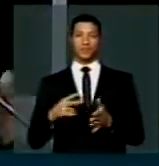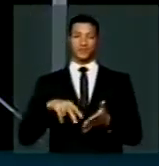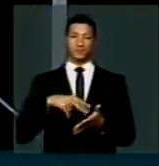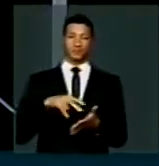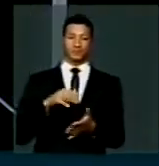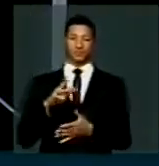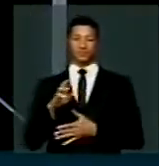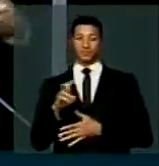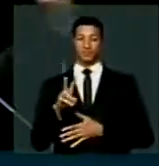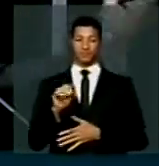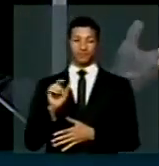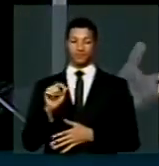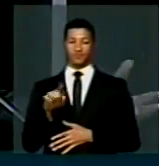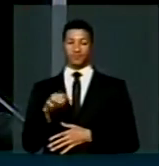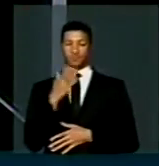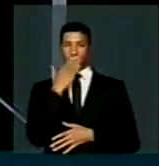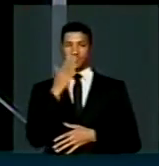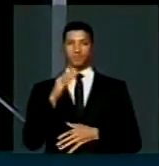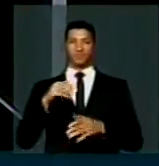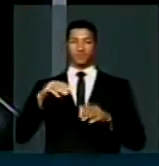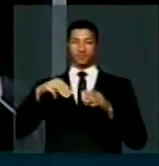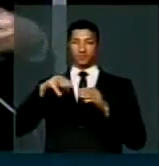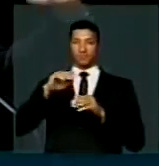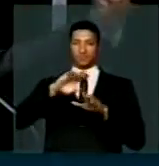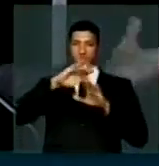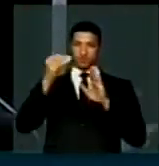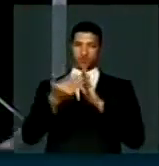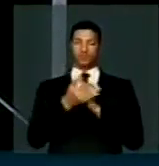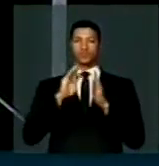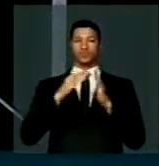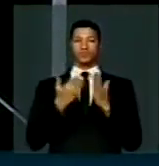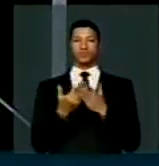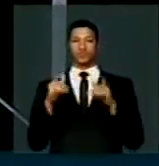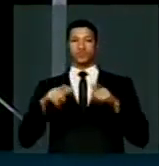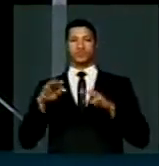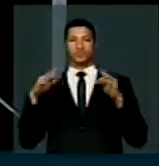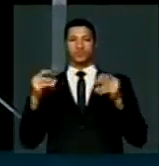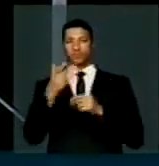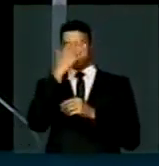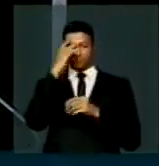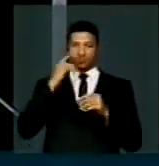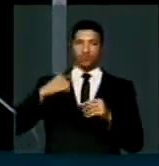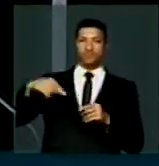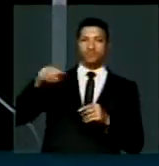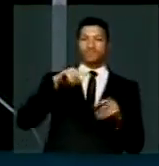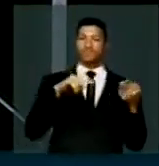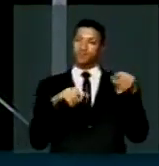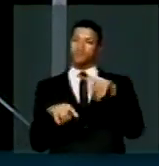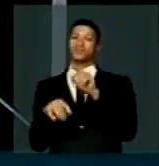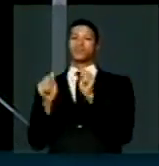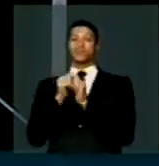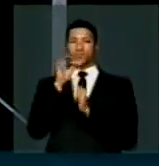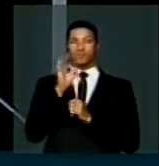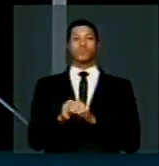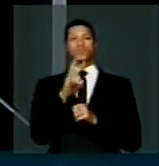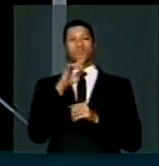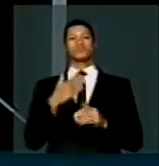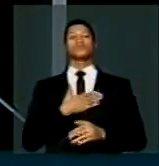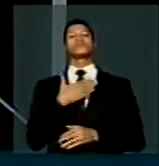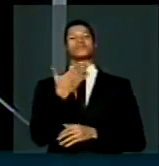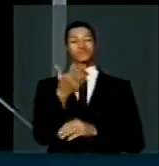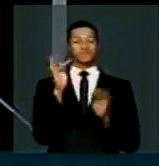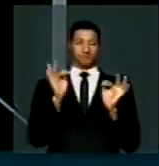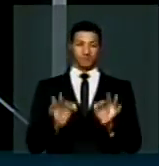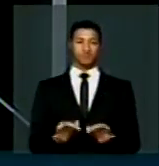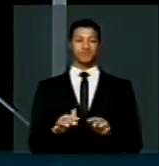Frevo, que é uma espécie de museu-escola, onde todos que lá foram e irão, com certeza ficarão maravilhados. Então, eu